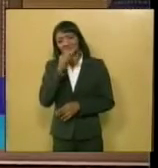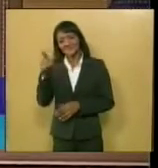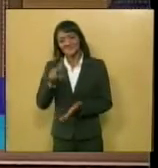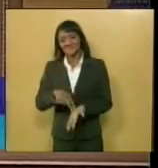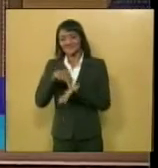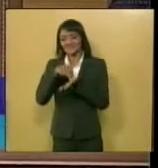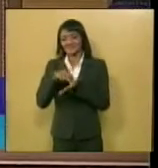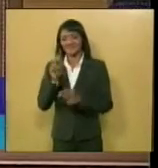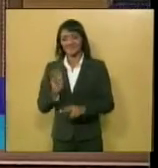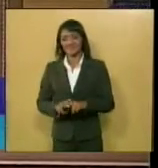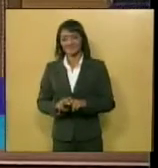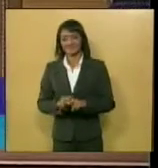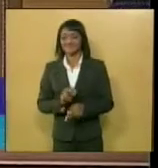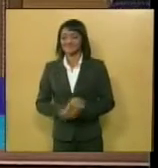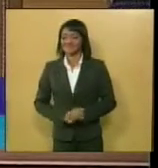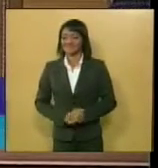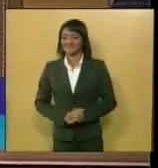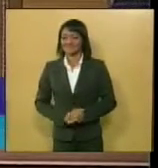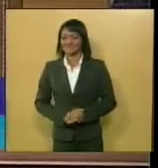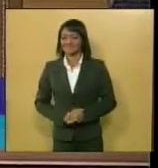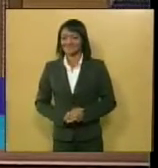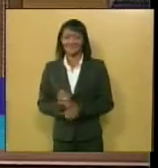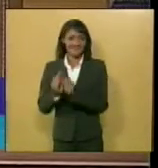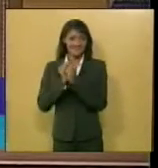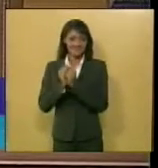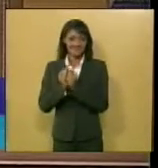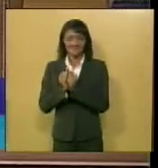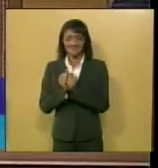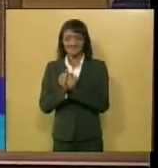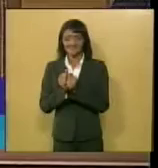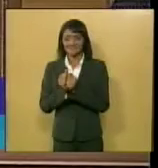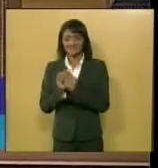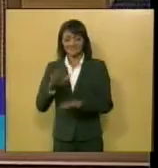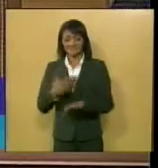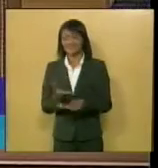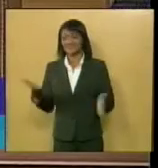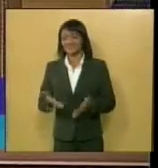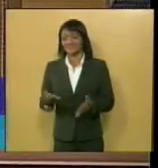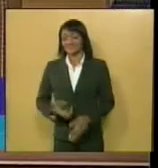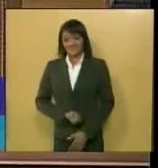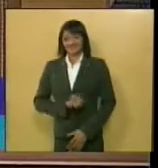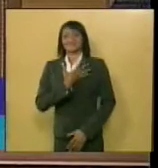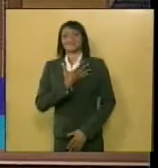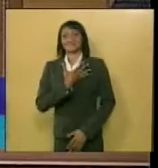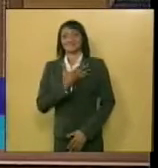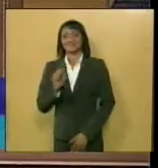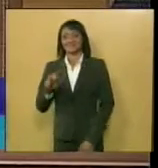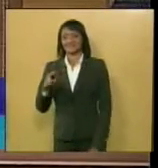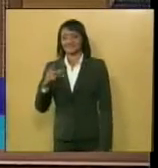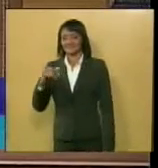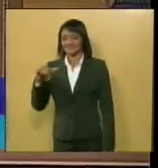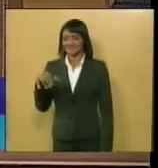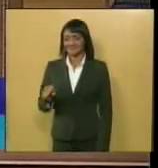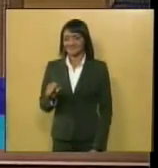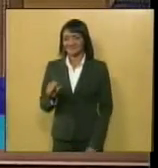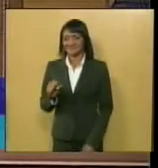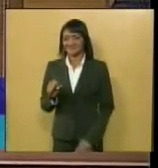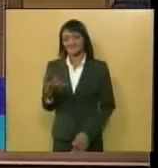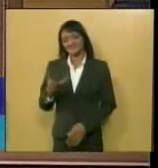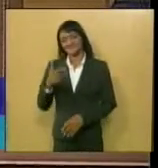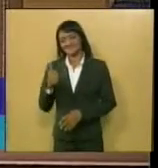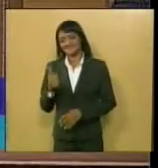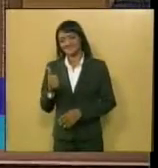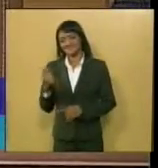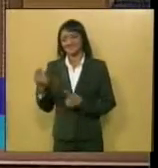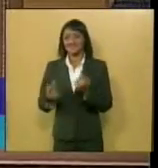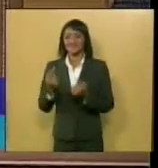sentado. Ele era muito ligado. Ainda hoje é apaixonado por seu Euclides. De vez em quando eu mexo com ele e ele mexe